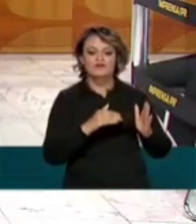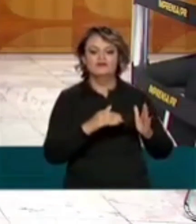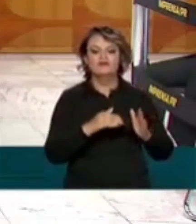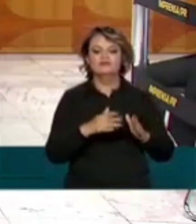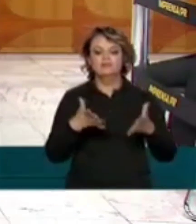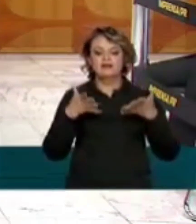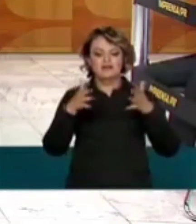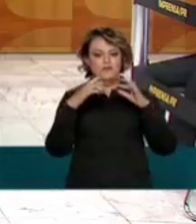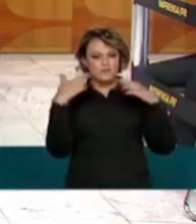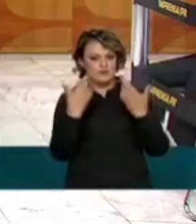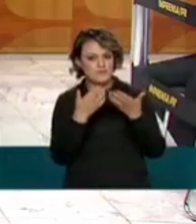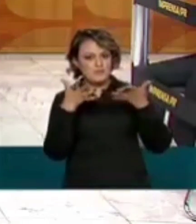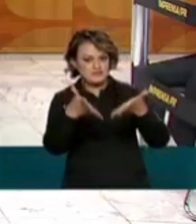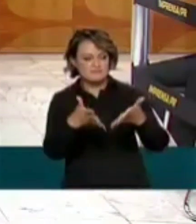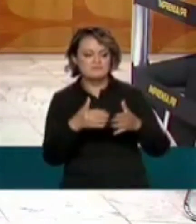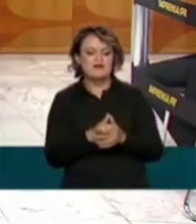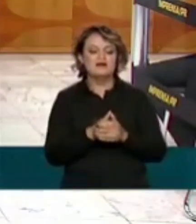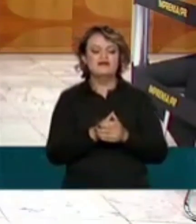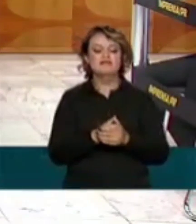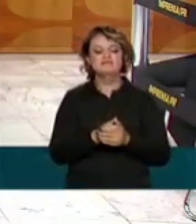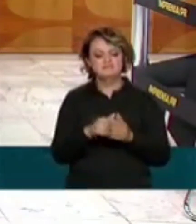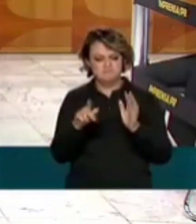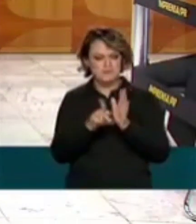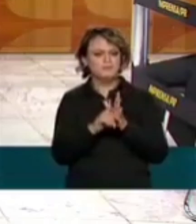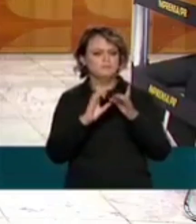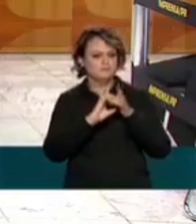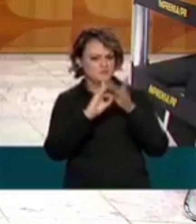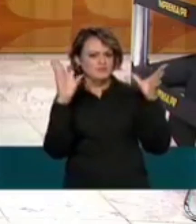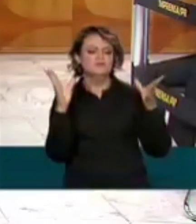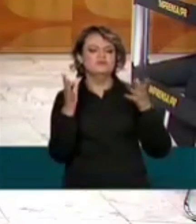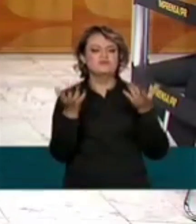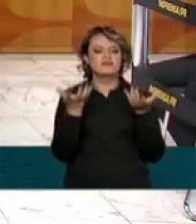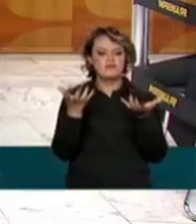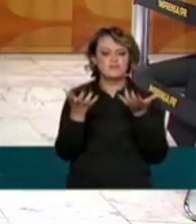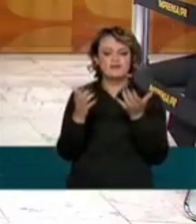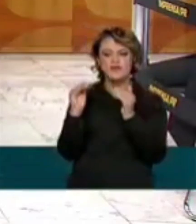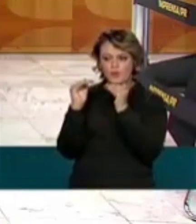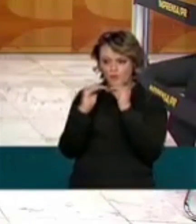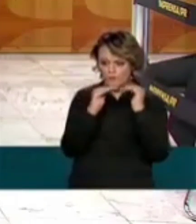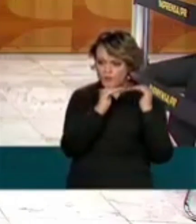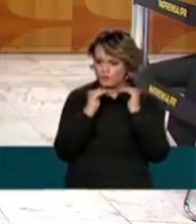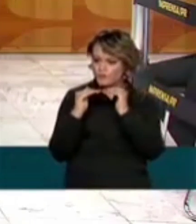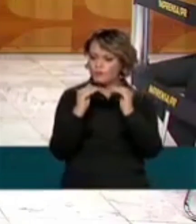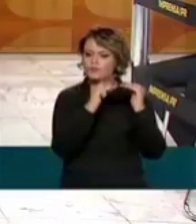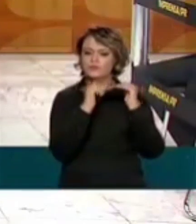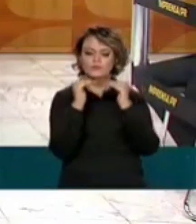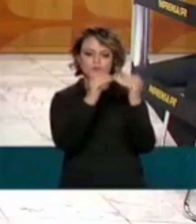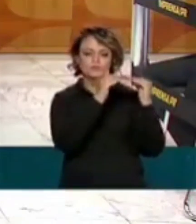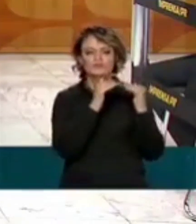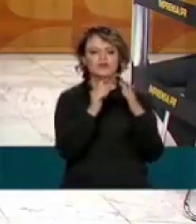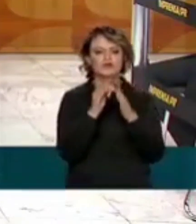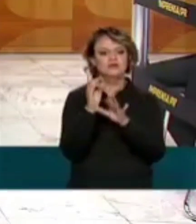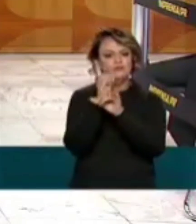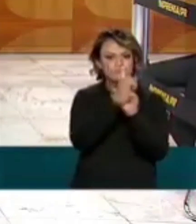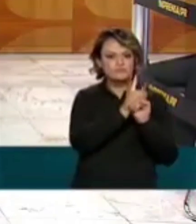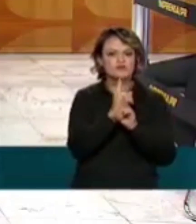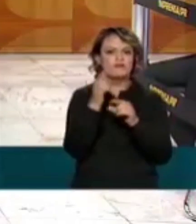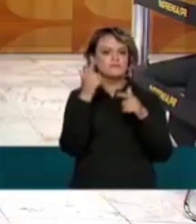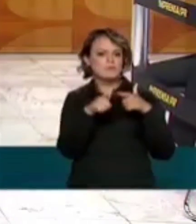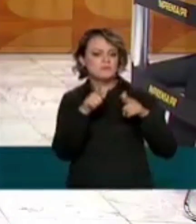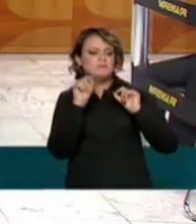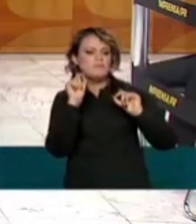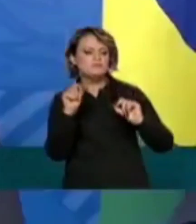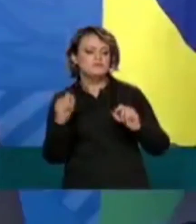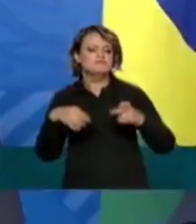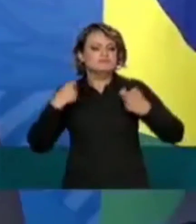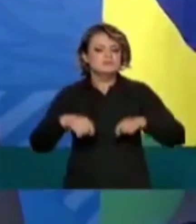dessa reunião, um exercício democrático da busca de consensos, da identificação dos pleitos, dos